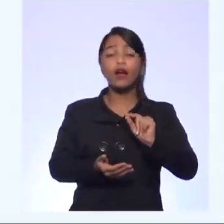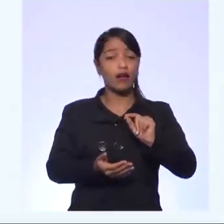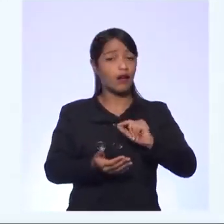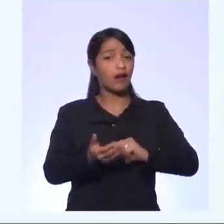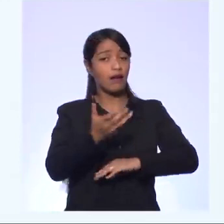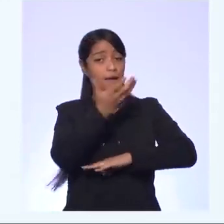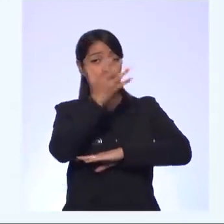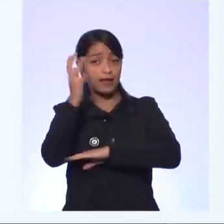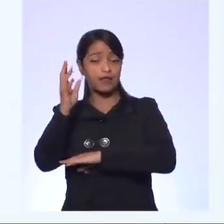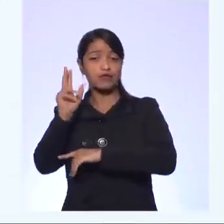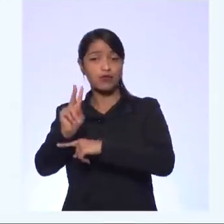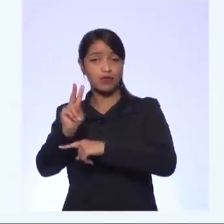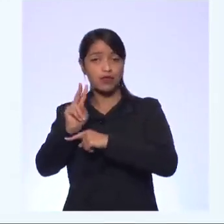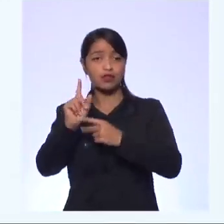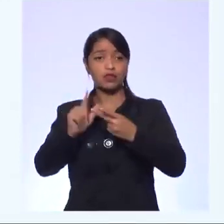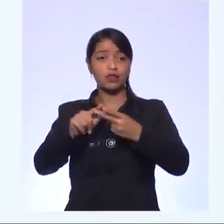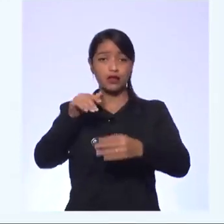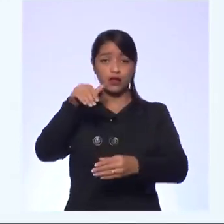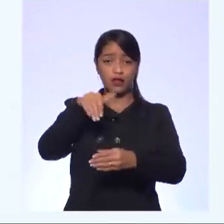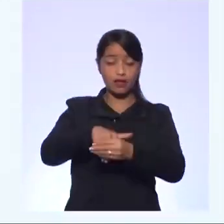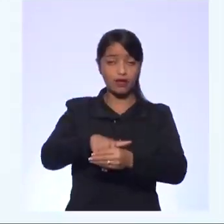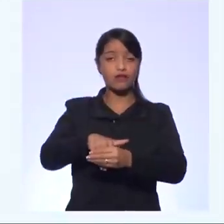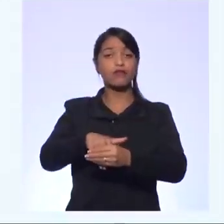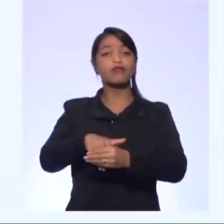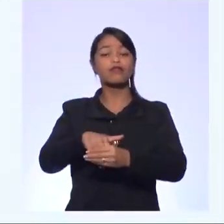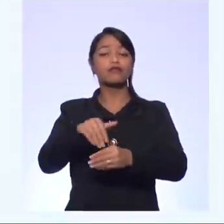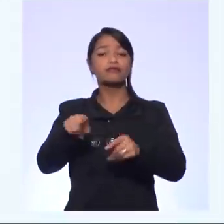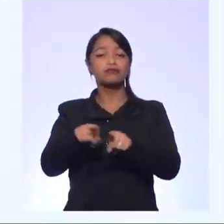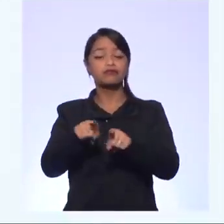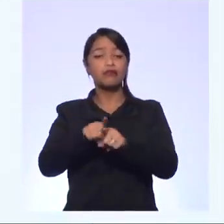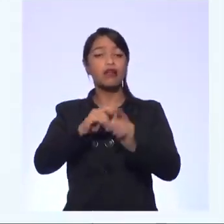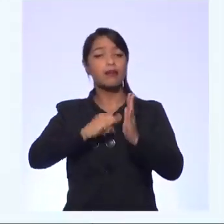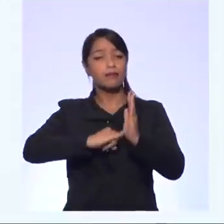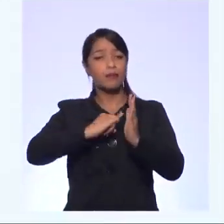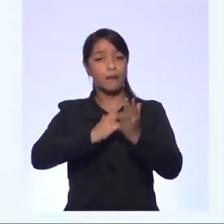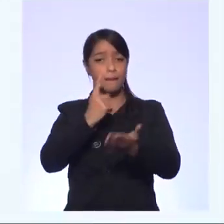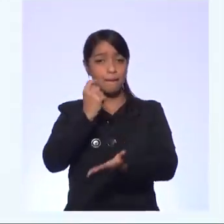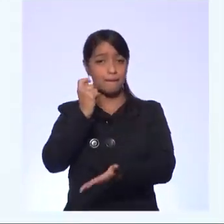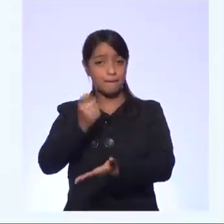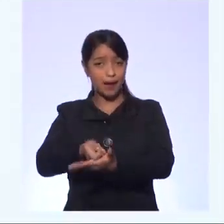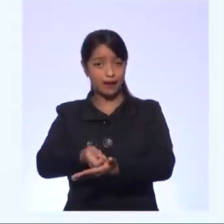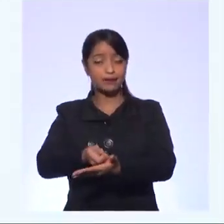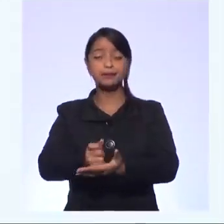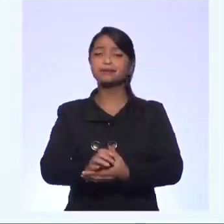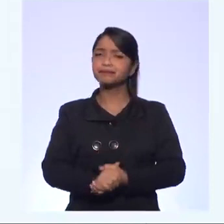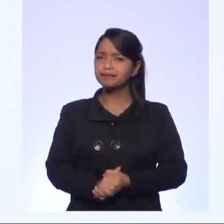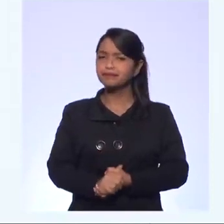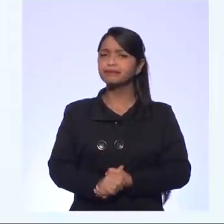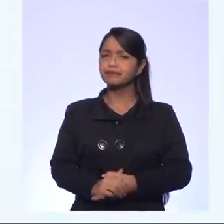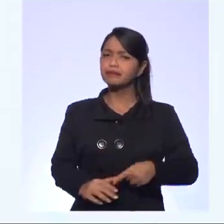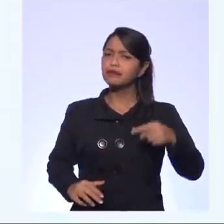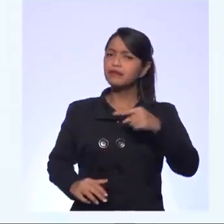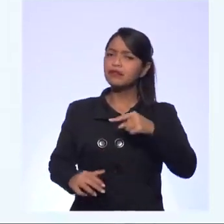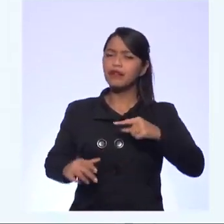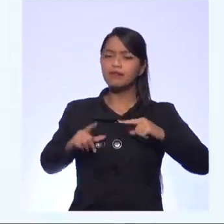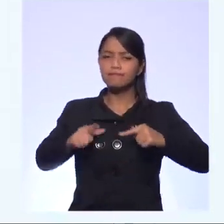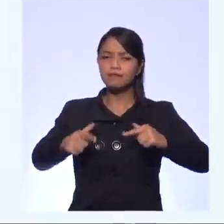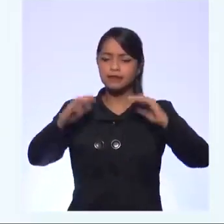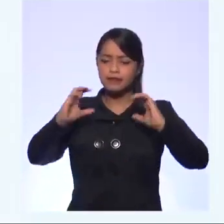votar nas eleições, pagar os impostos. Como você exerce a cidadania em sua